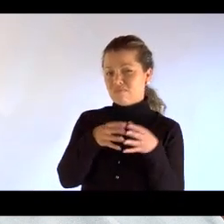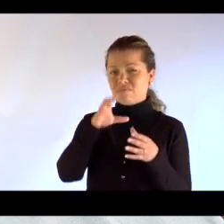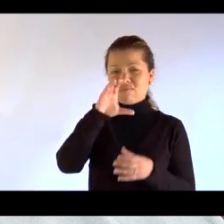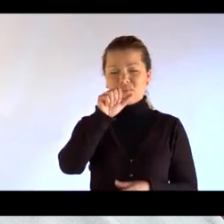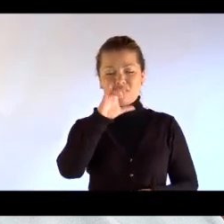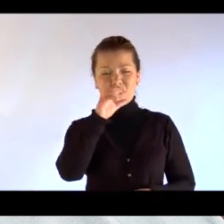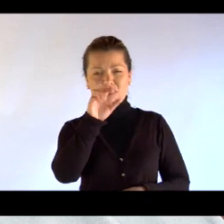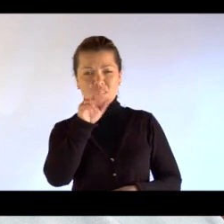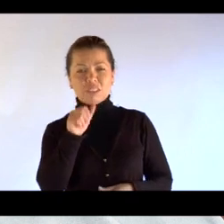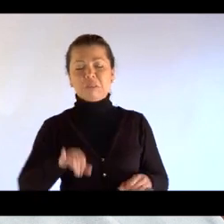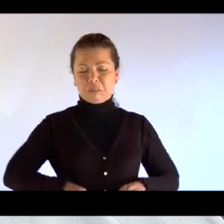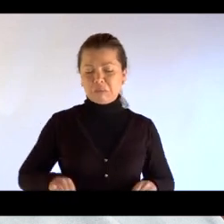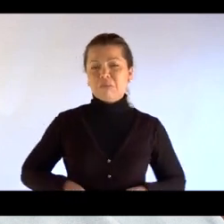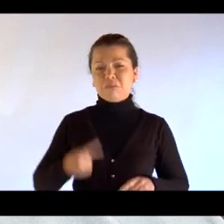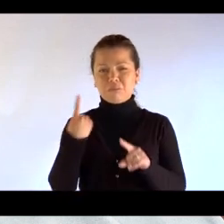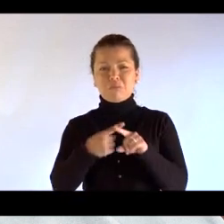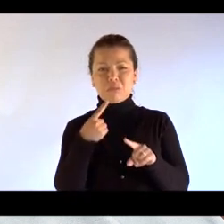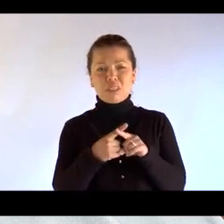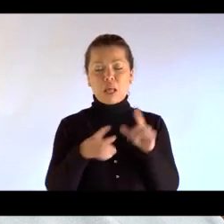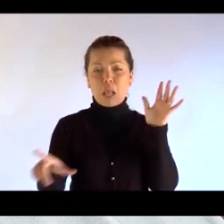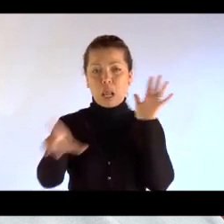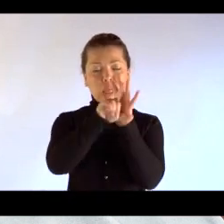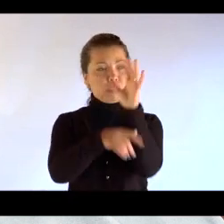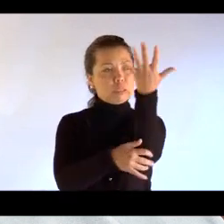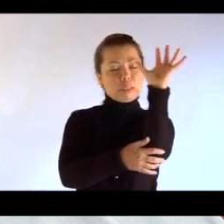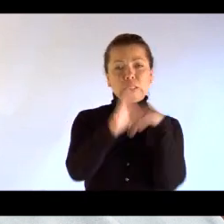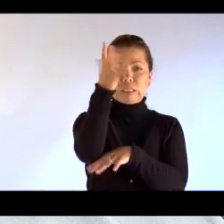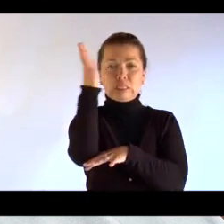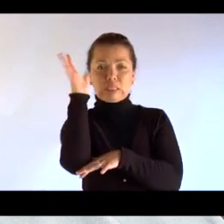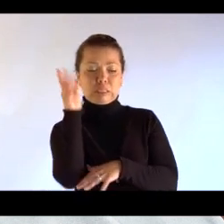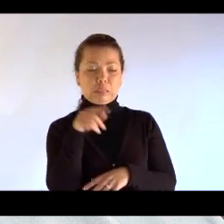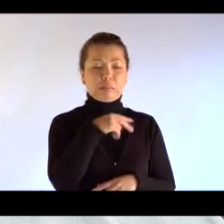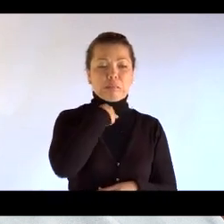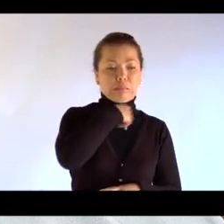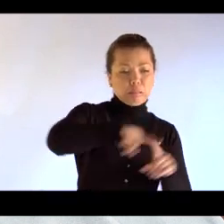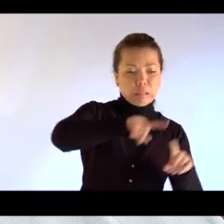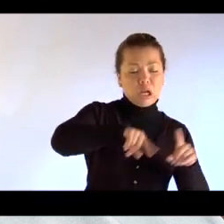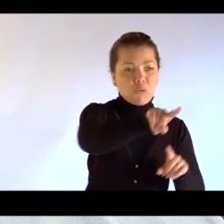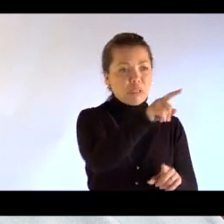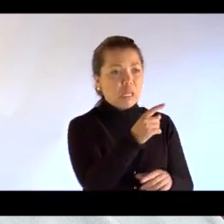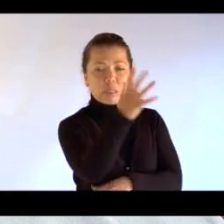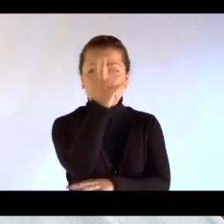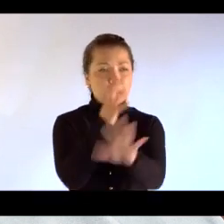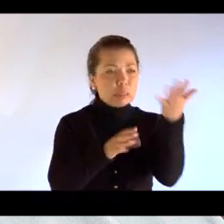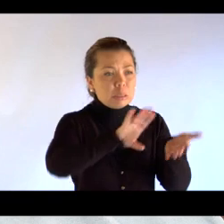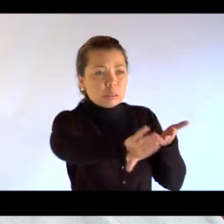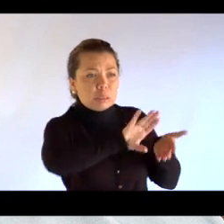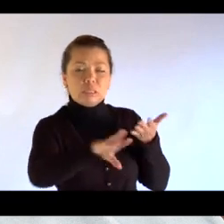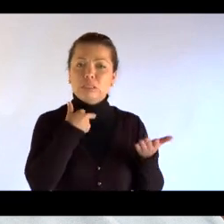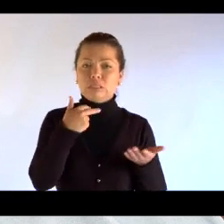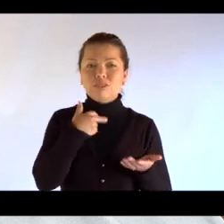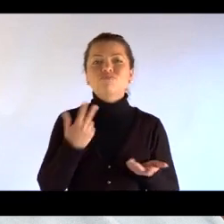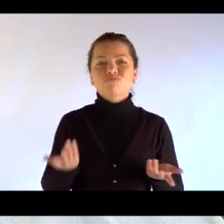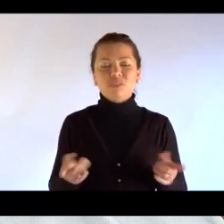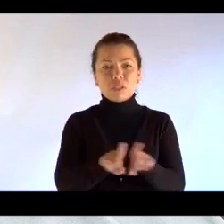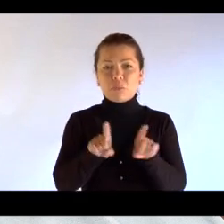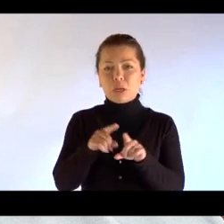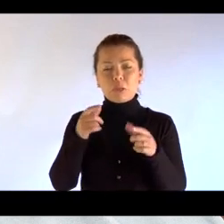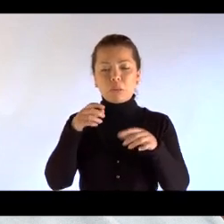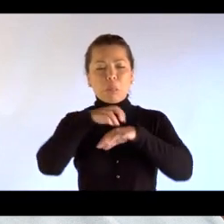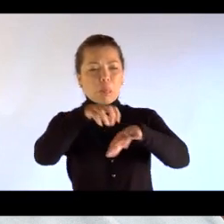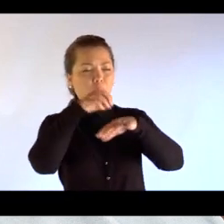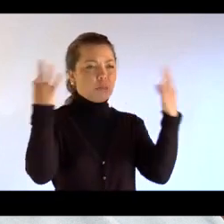território caiçara. Sua gente compartilha com aqueles que habitam a faixa entre o litoral e a serra, desde o Paraná até o sul do